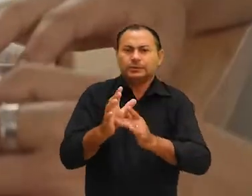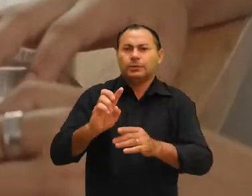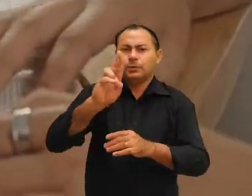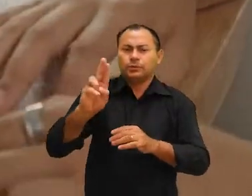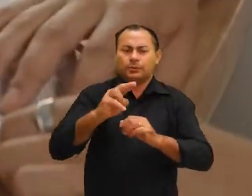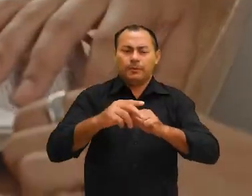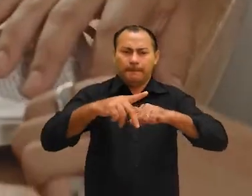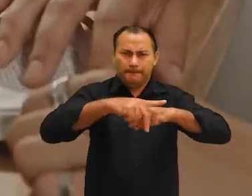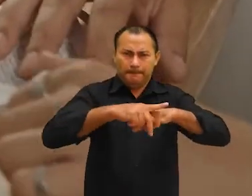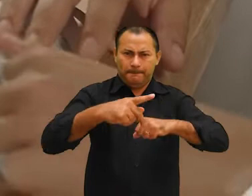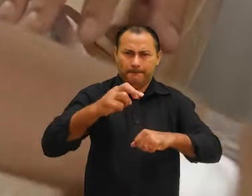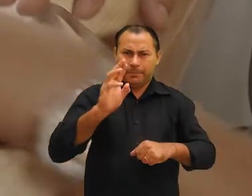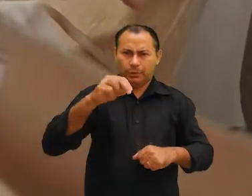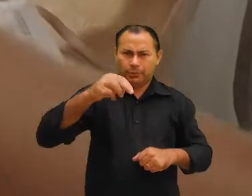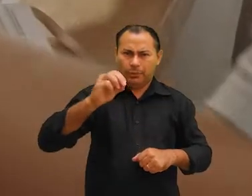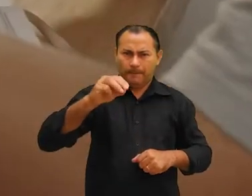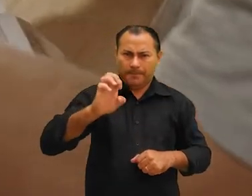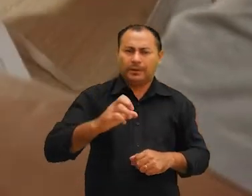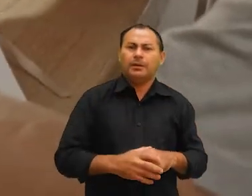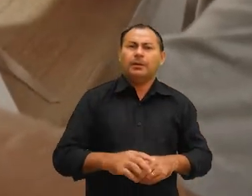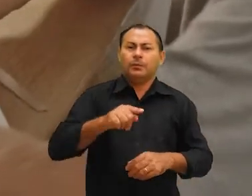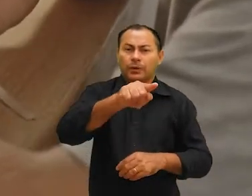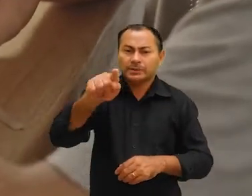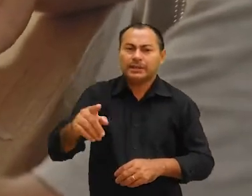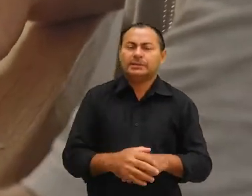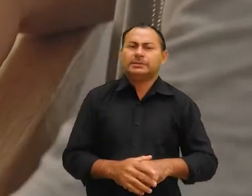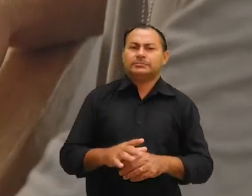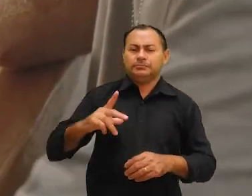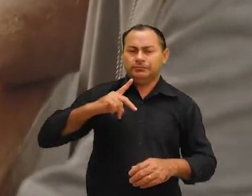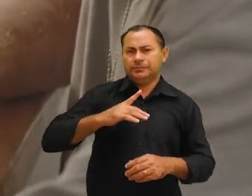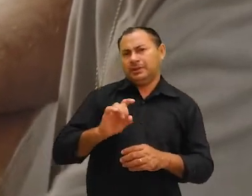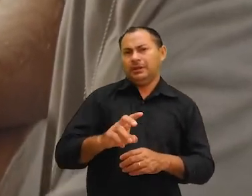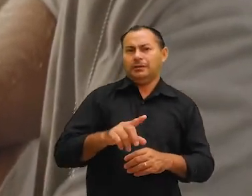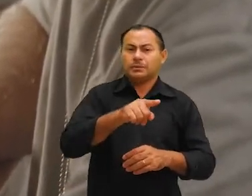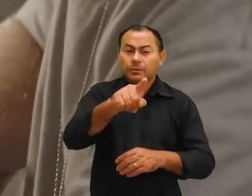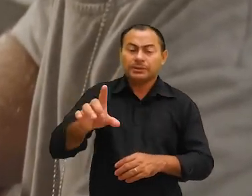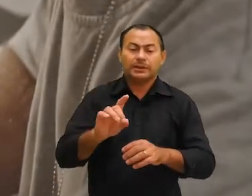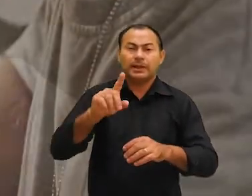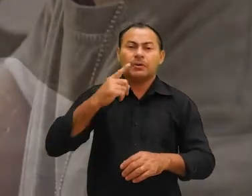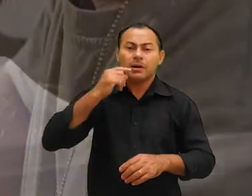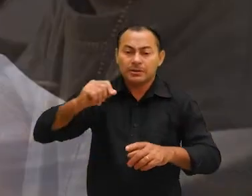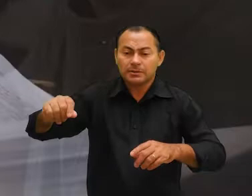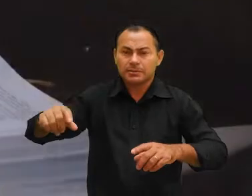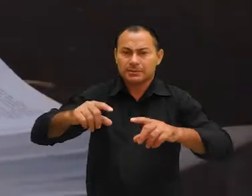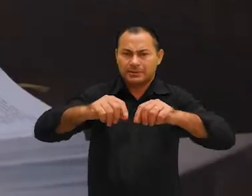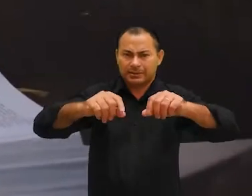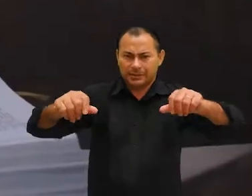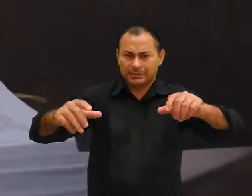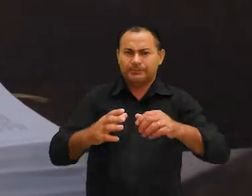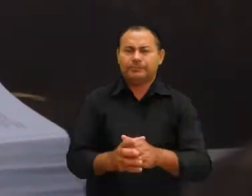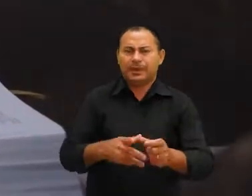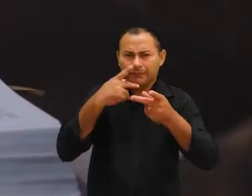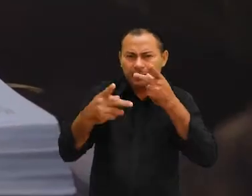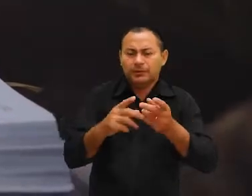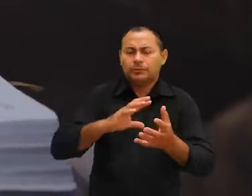quando Jesus usou o pronome vocês na verdade eu tava você somente você são sal da terra ele só vem